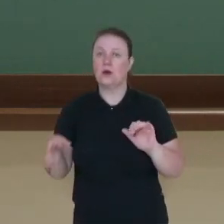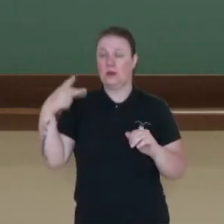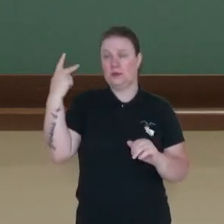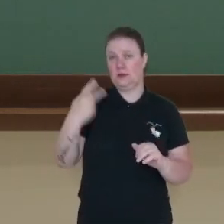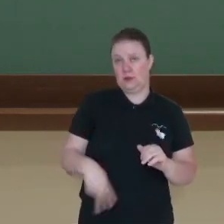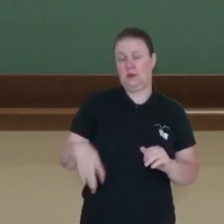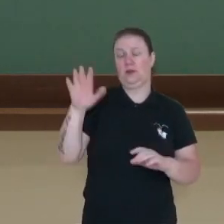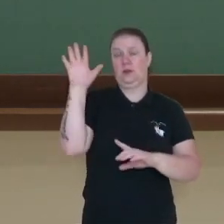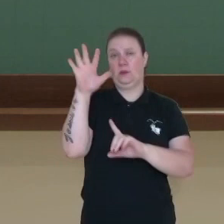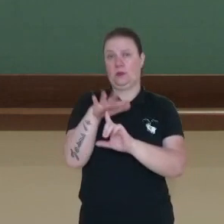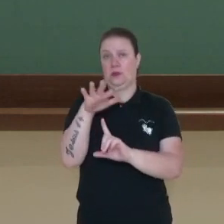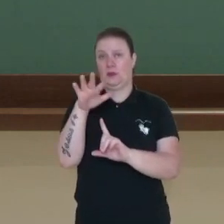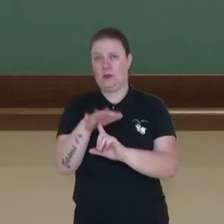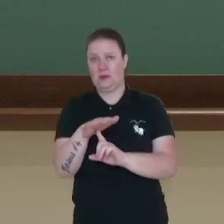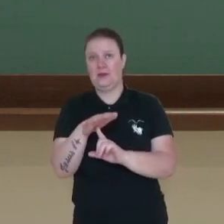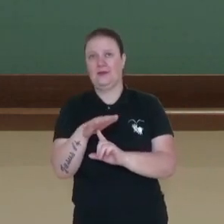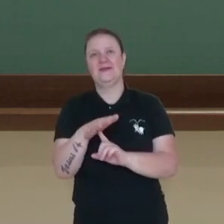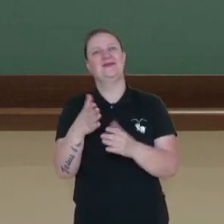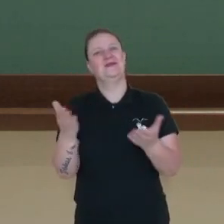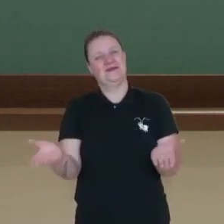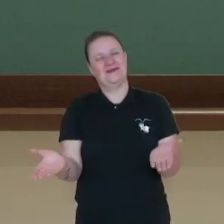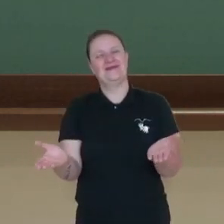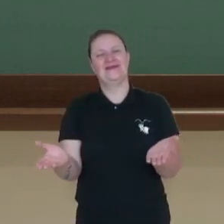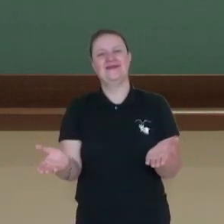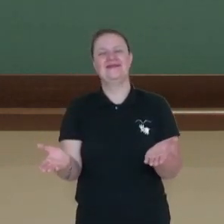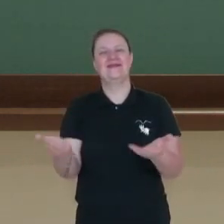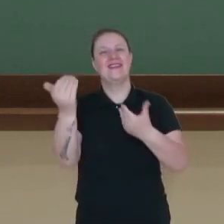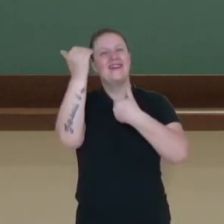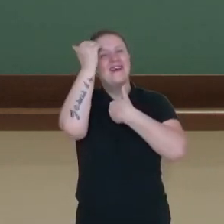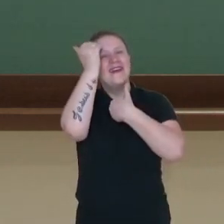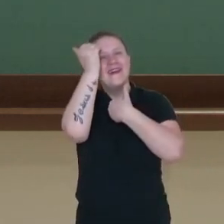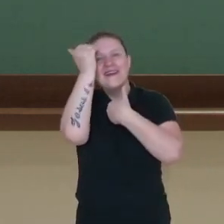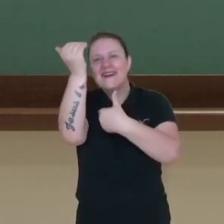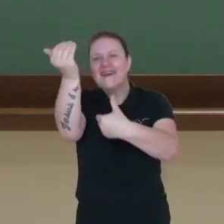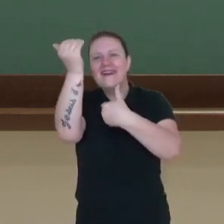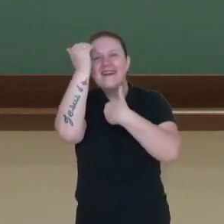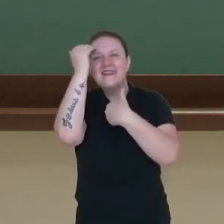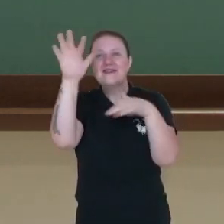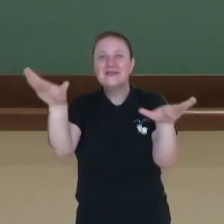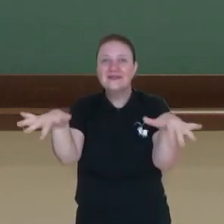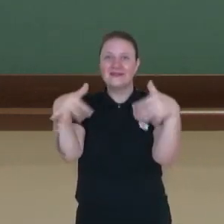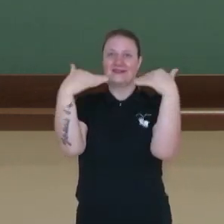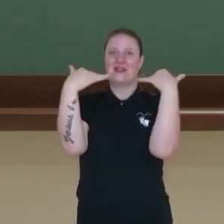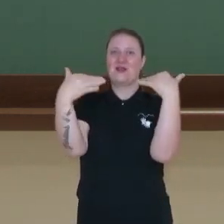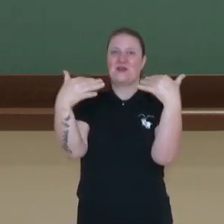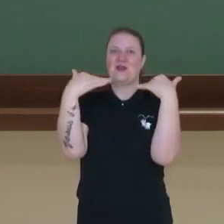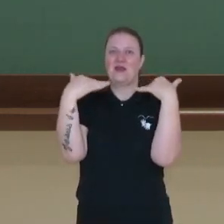você trouxe na correção do exercício. Agradeço a sua presença,